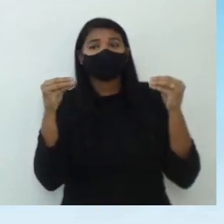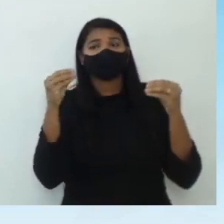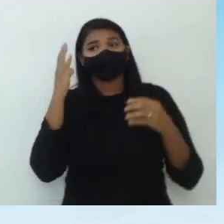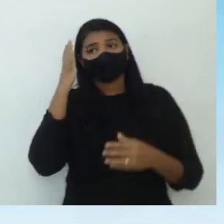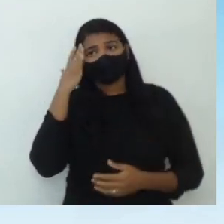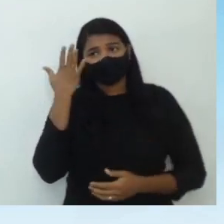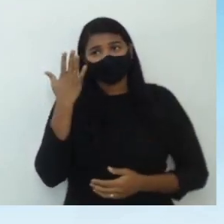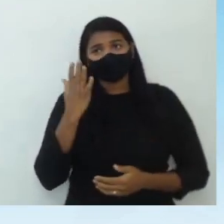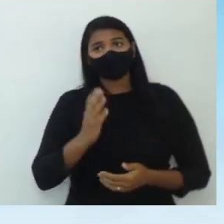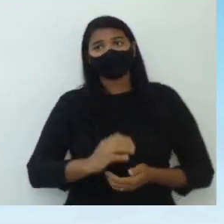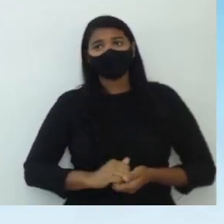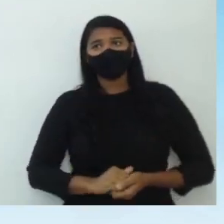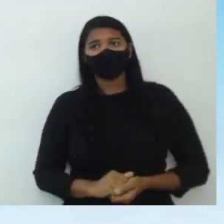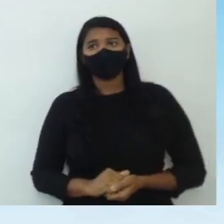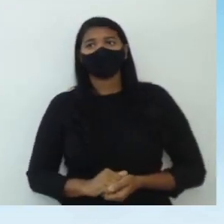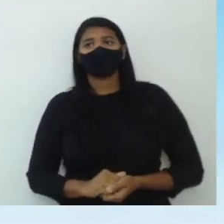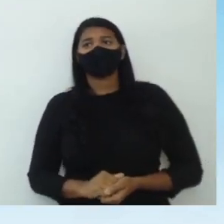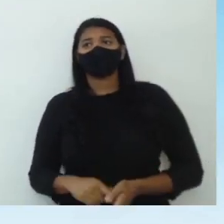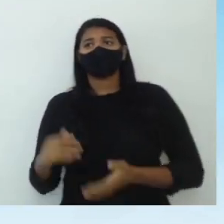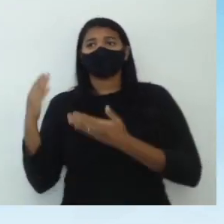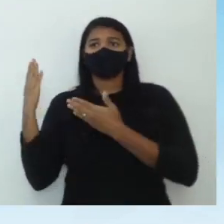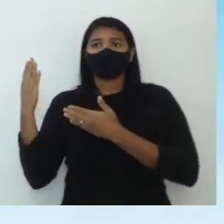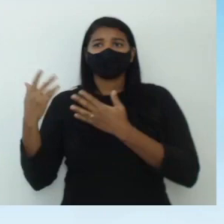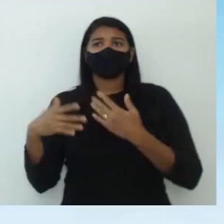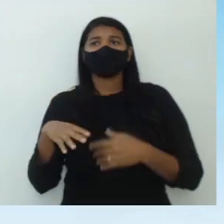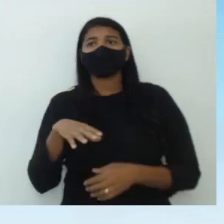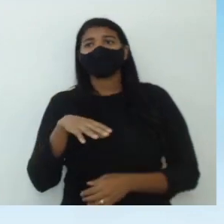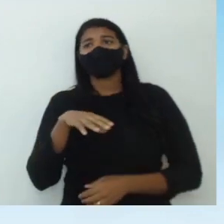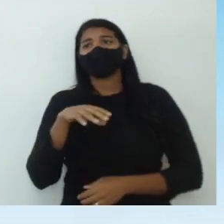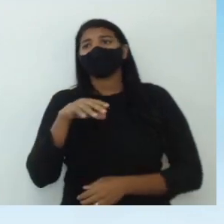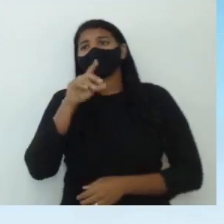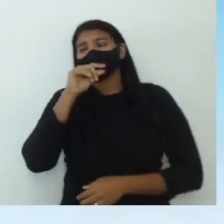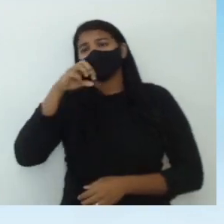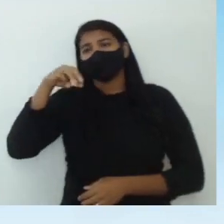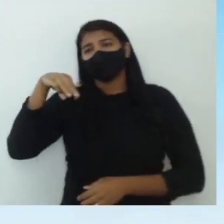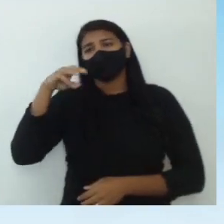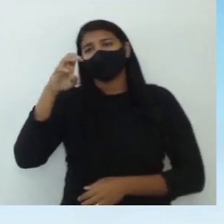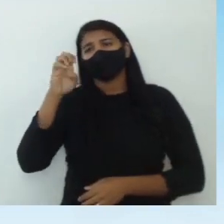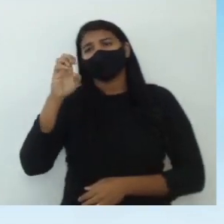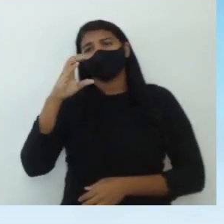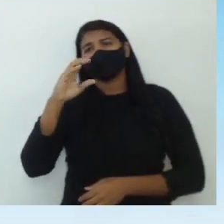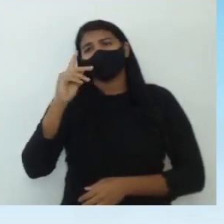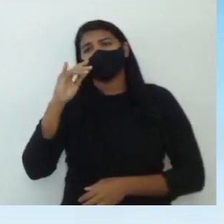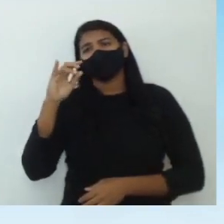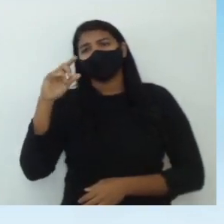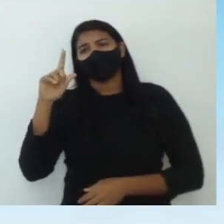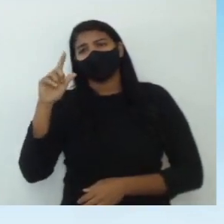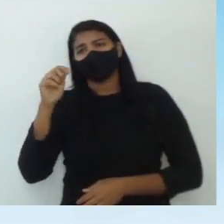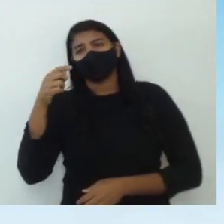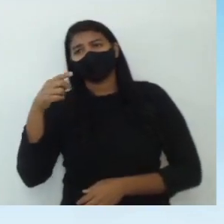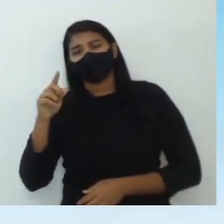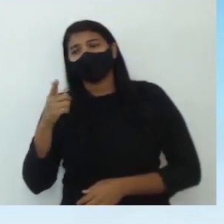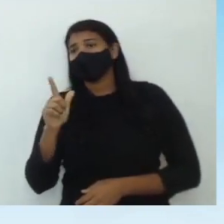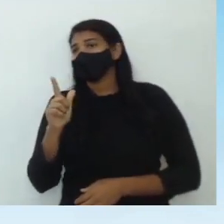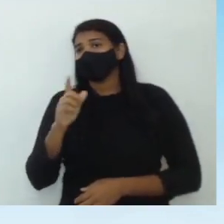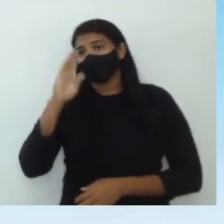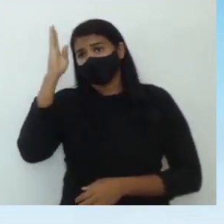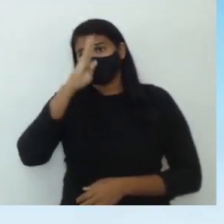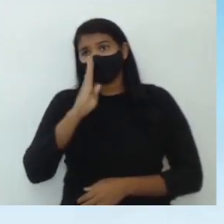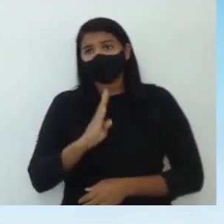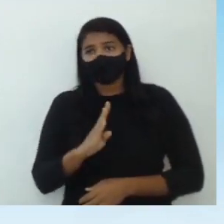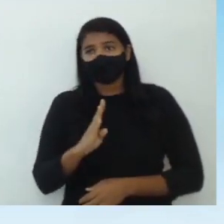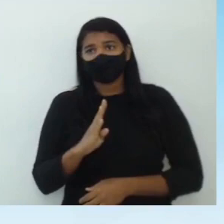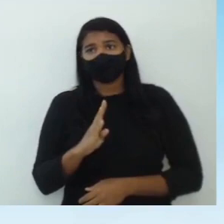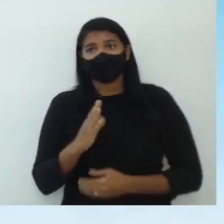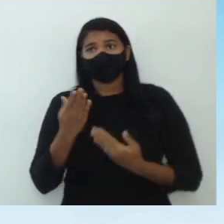da Austrália, veio para cá e trouxe uma espécie de mexilhão que não era nativo daqui do Brasil. Sim. E aí, quando aportou